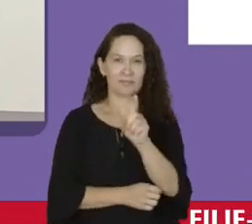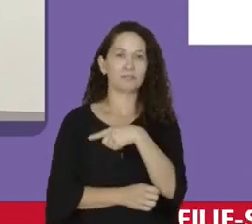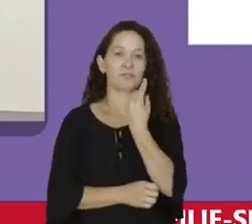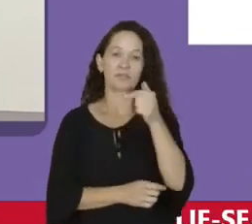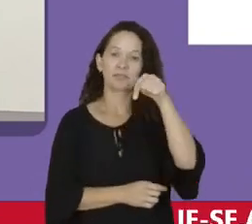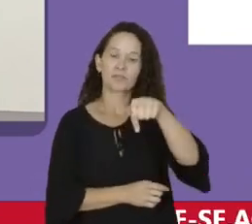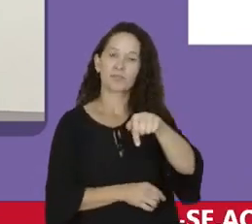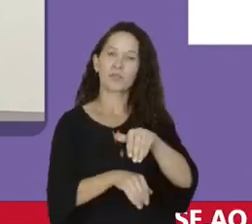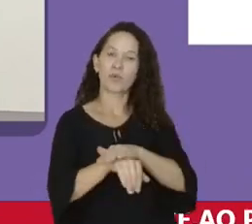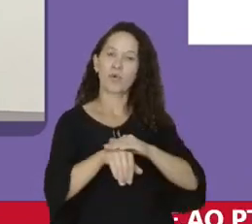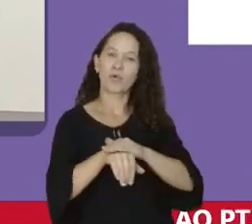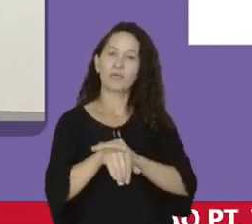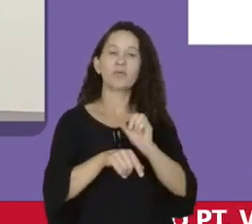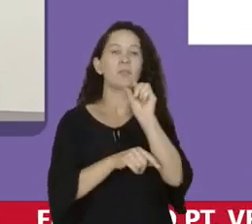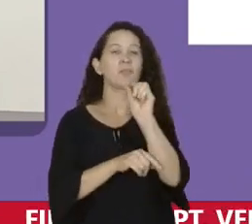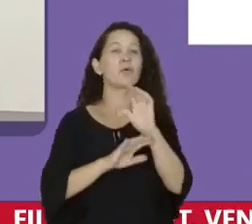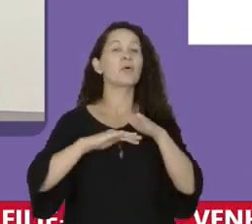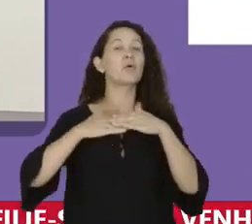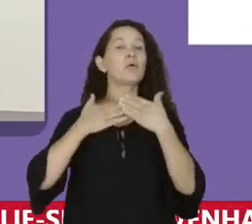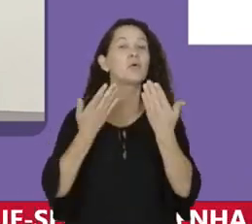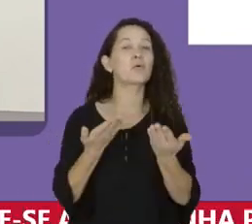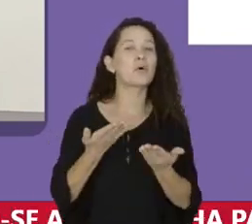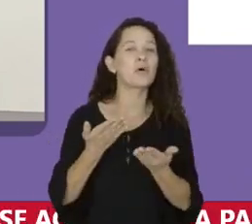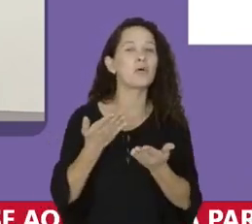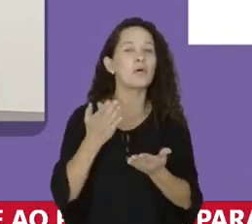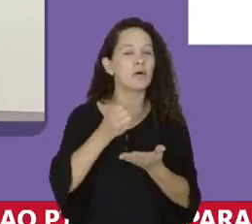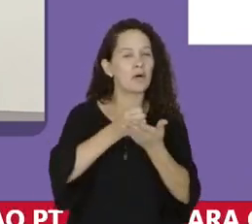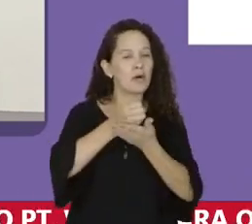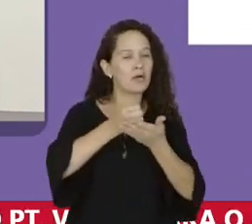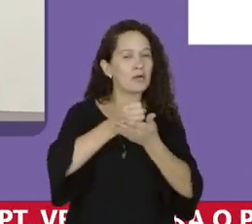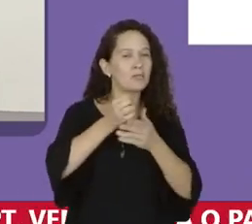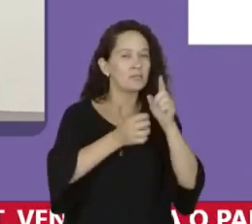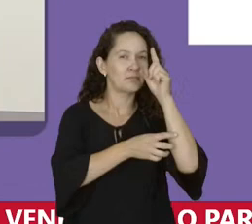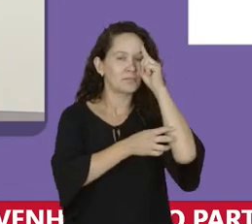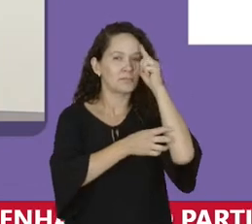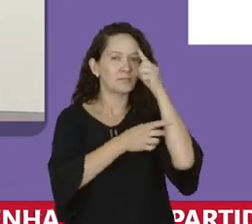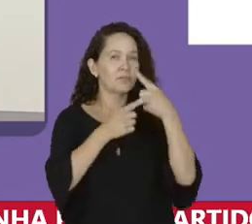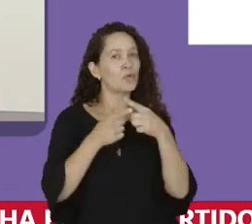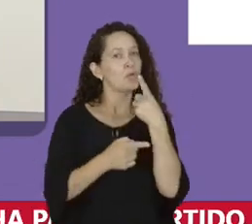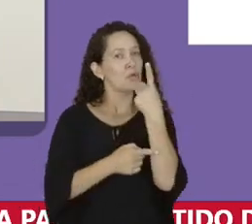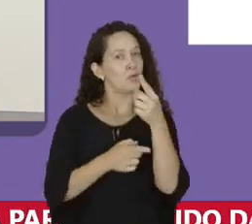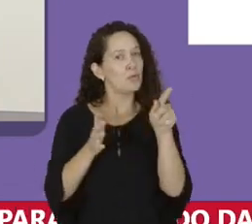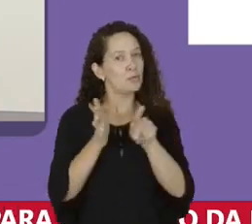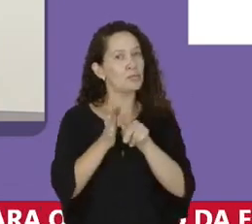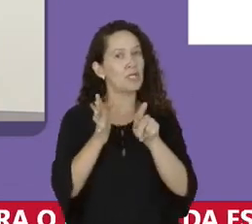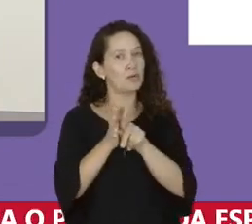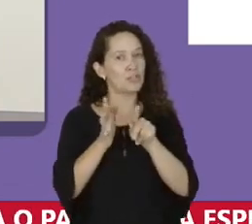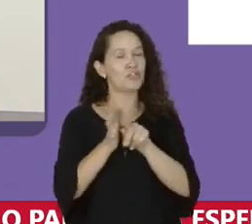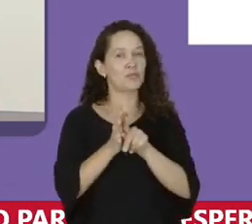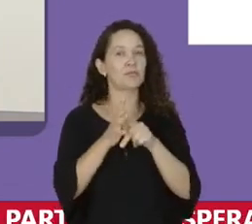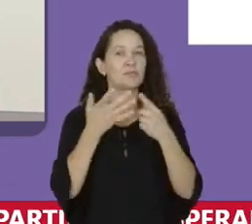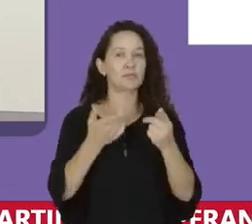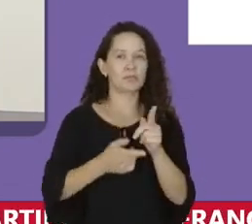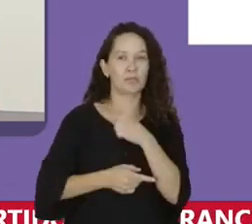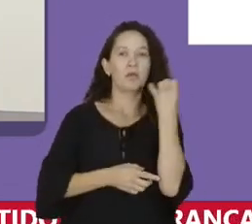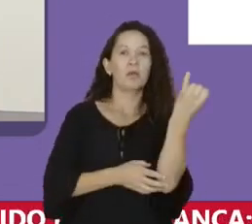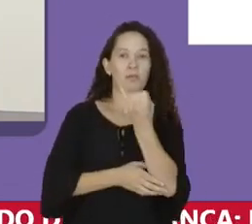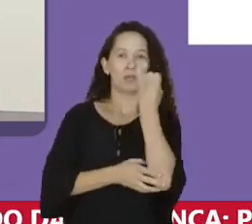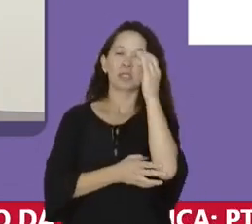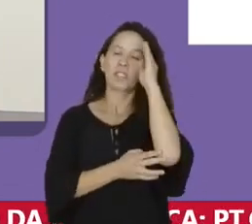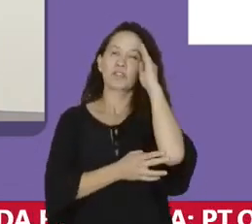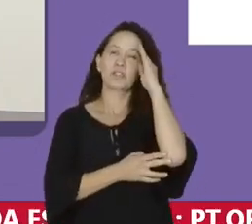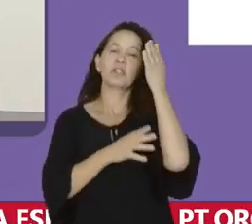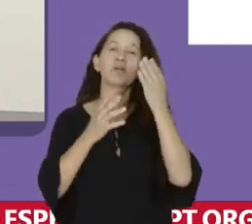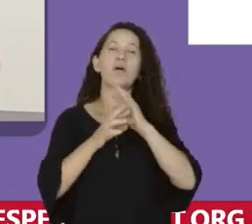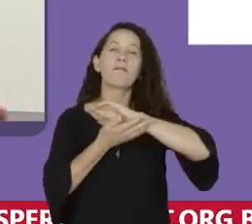Nós aqui vamos conversar um pouco quais são os fundamentos desse pensamento, porque um deles é a ideologia de gênero. Então é importante entender